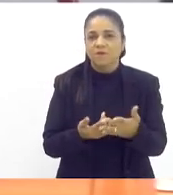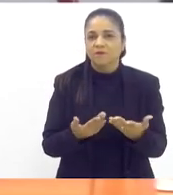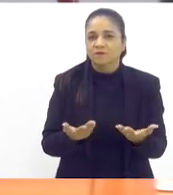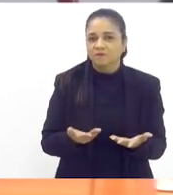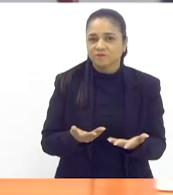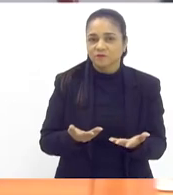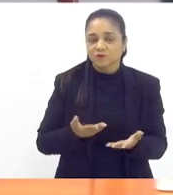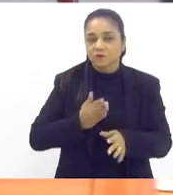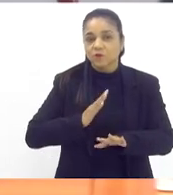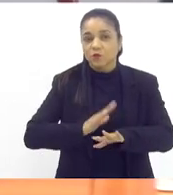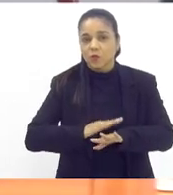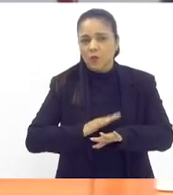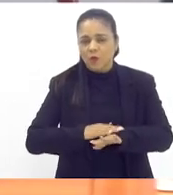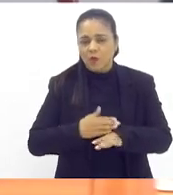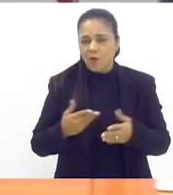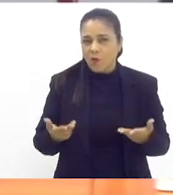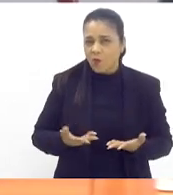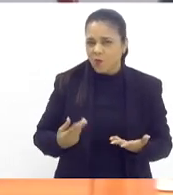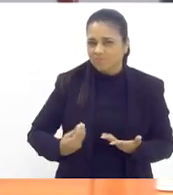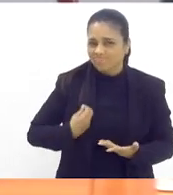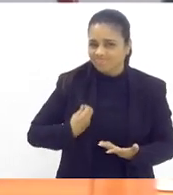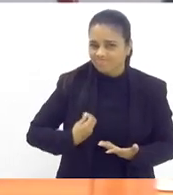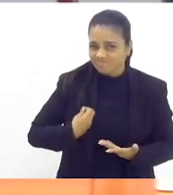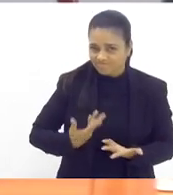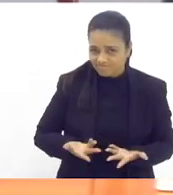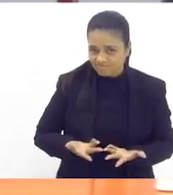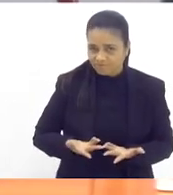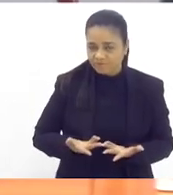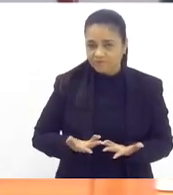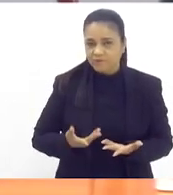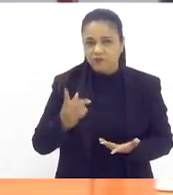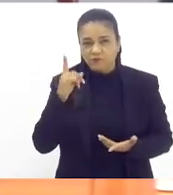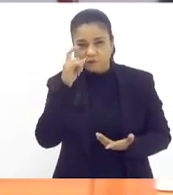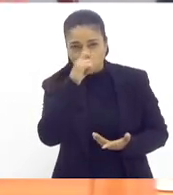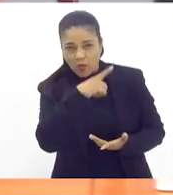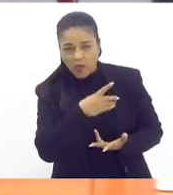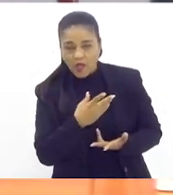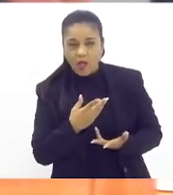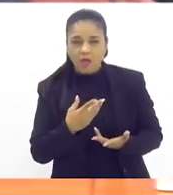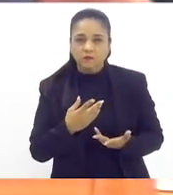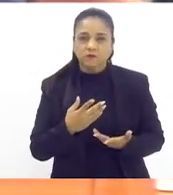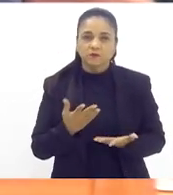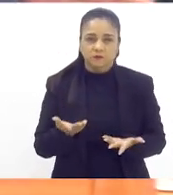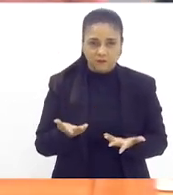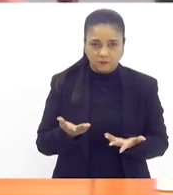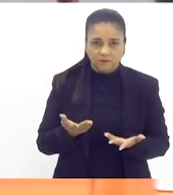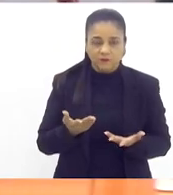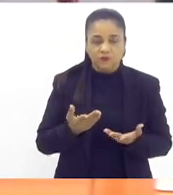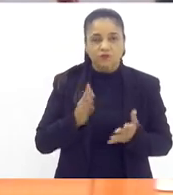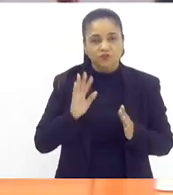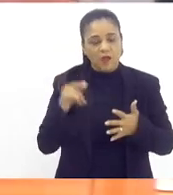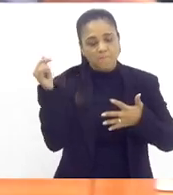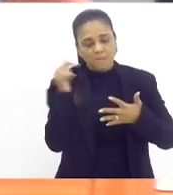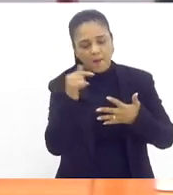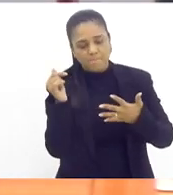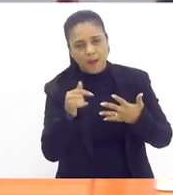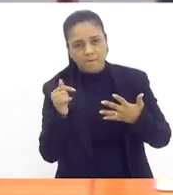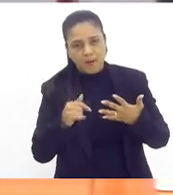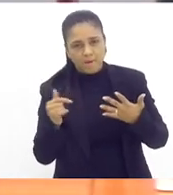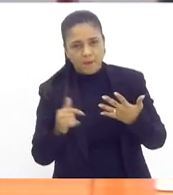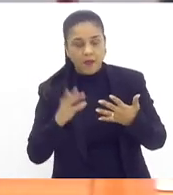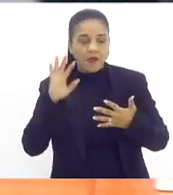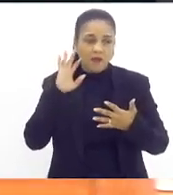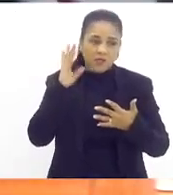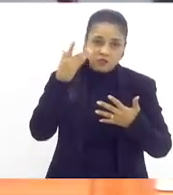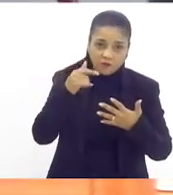do momento que a gente está vivendo, né, os pontos que já estão consolidados e os pontos que estão em